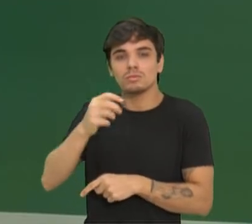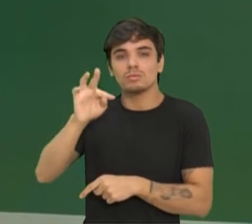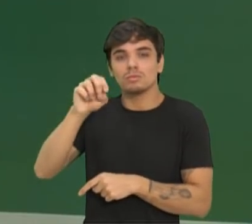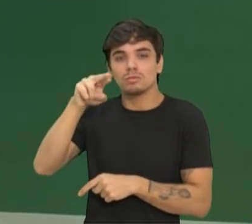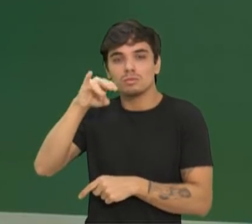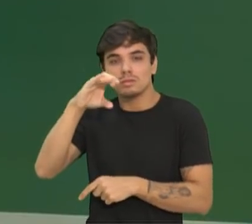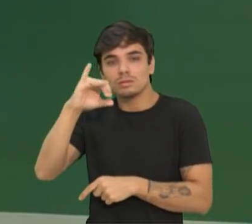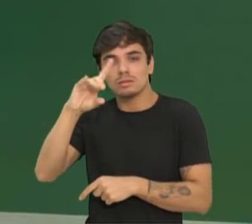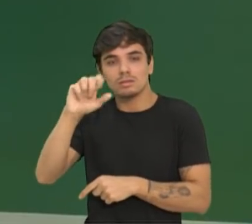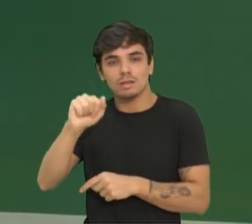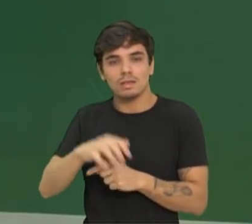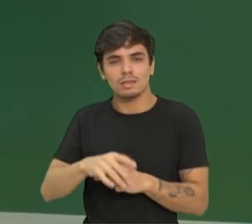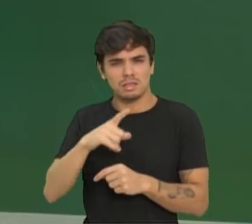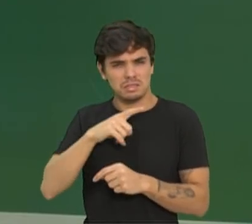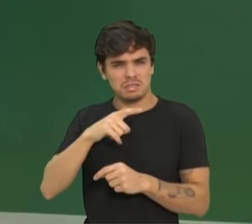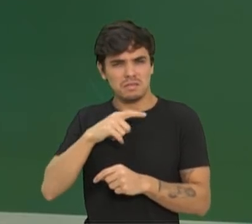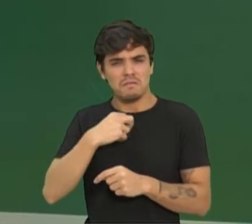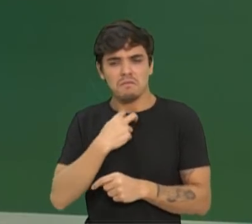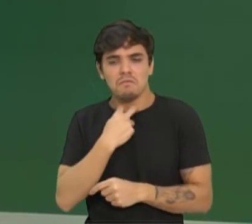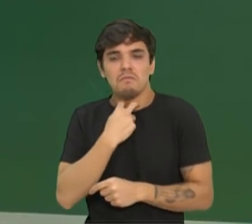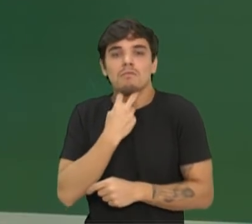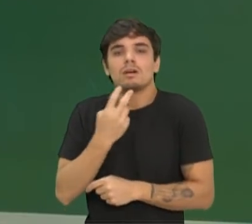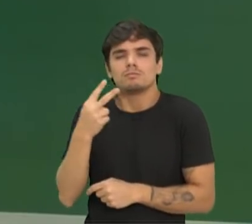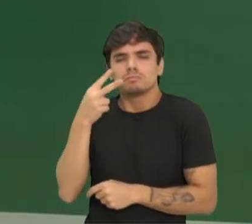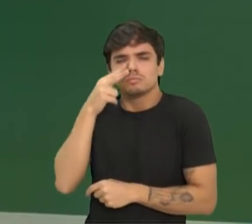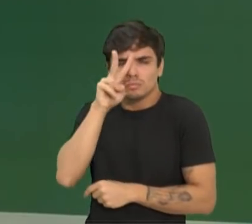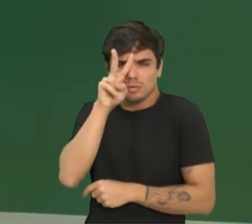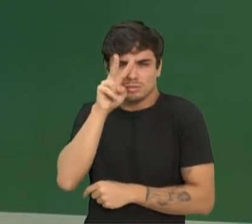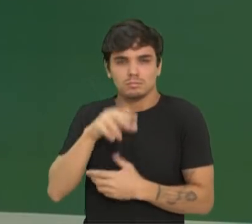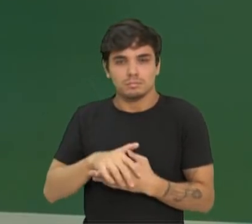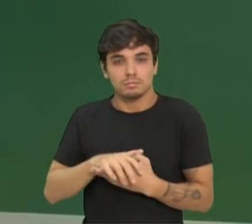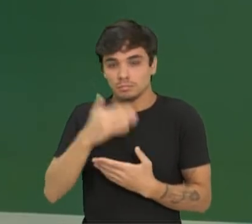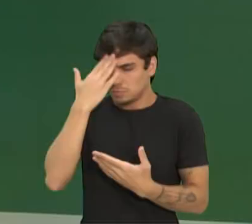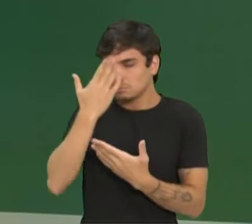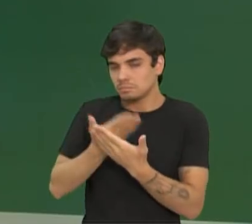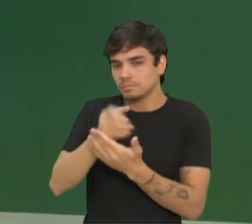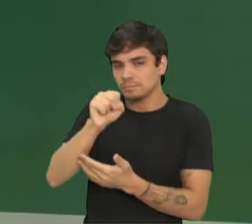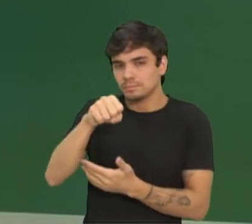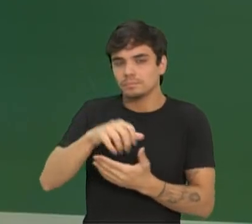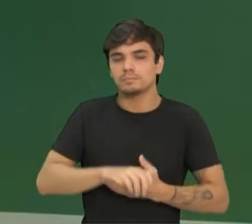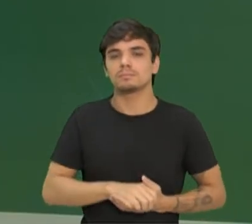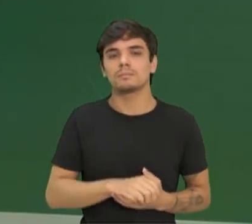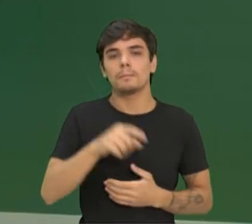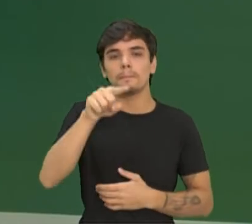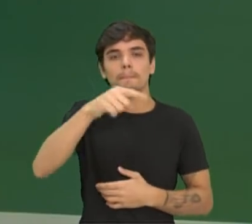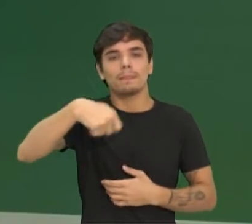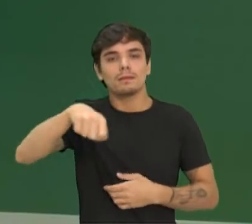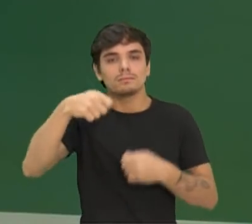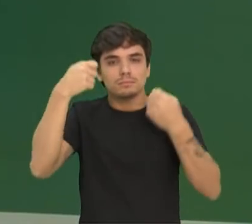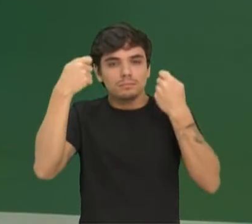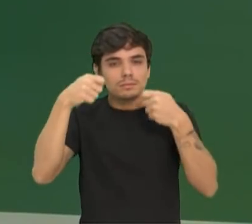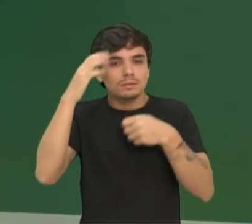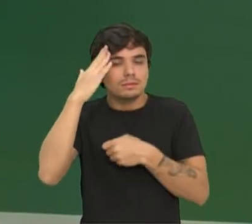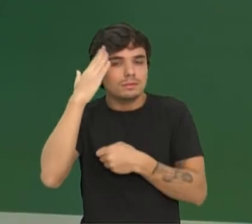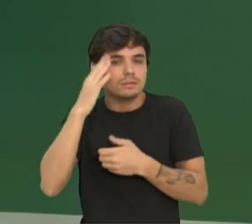maneira mais forte em cada palavra? Eu acredito que sim, certo? E você precisa saber